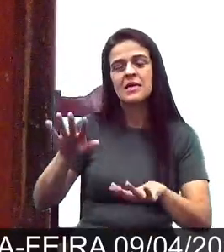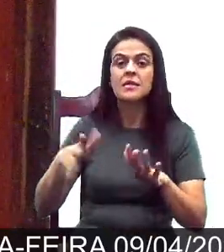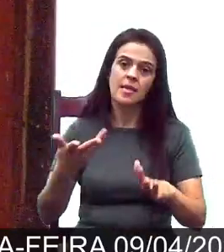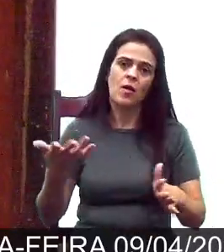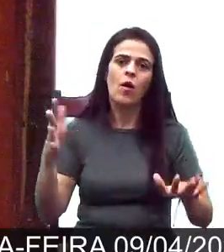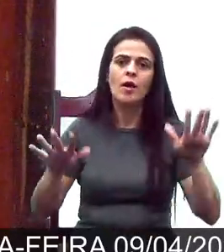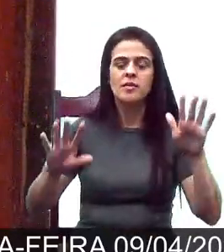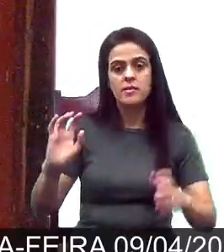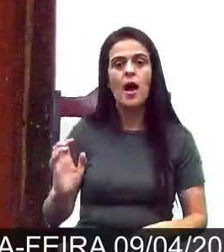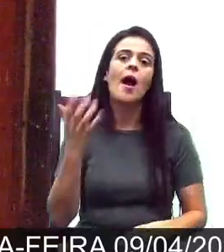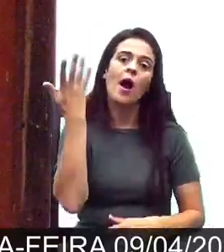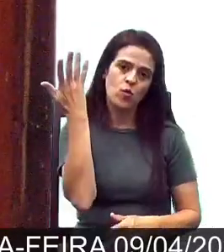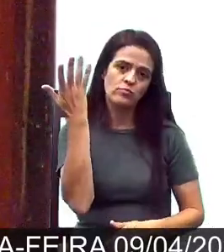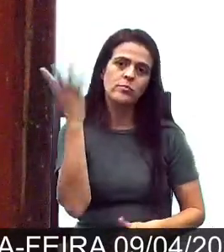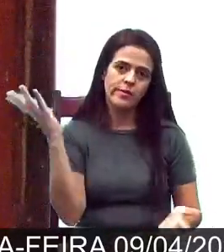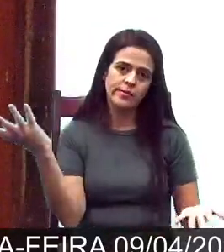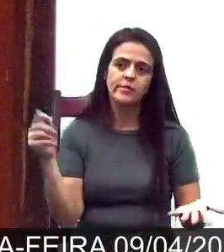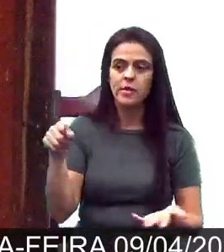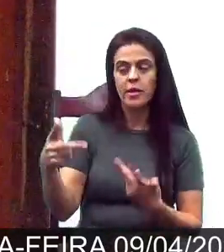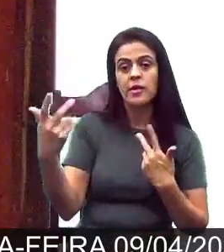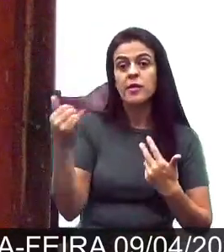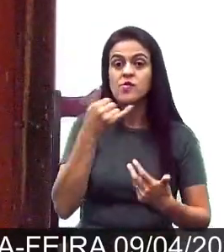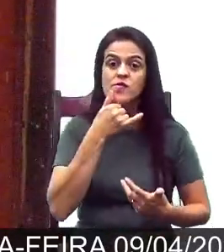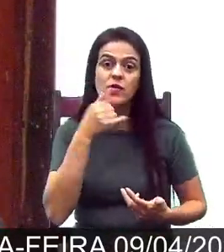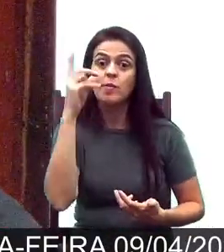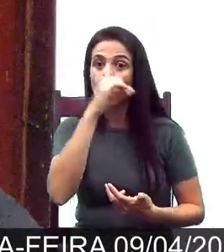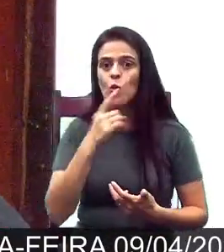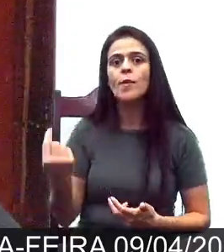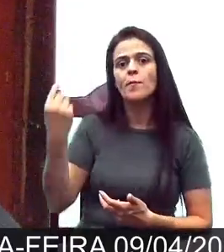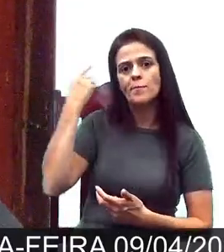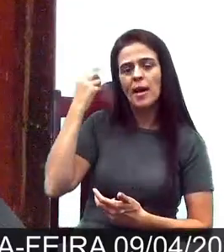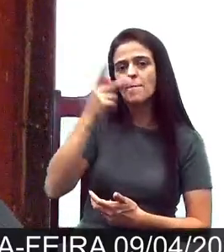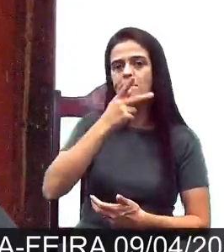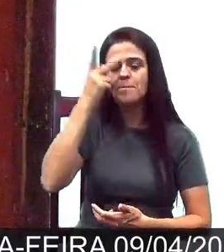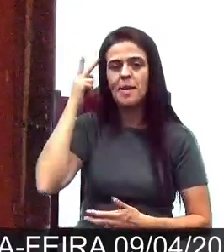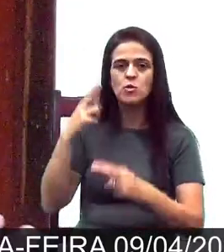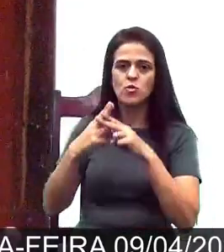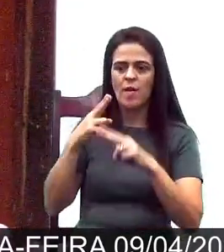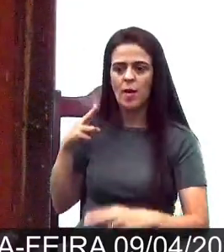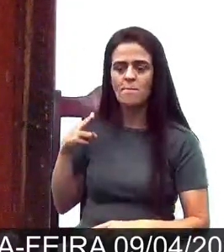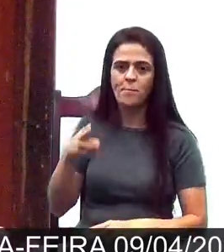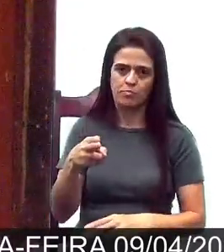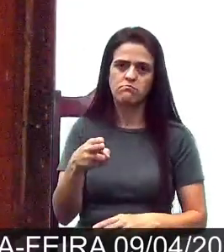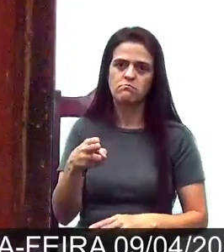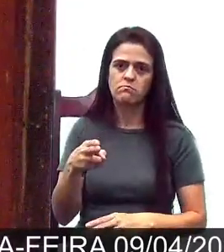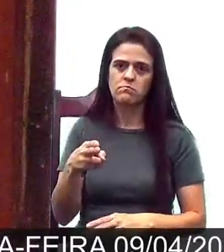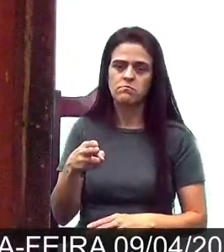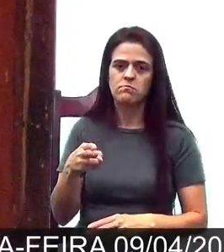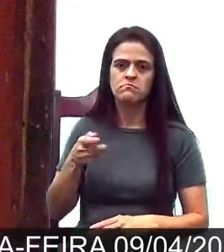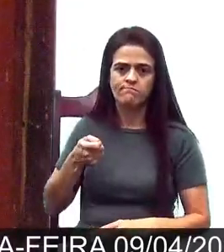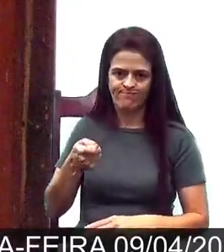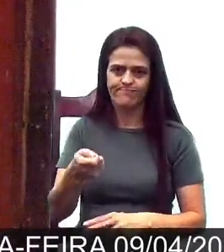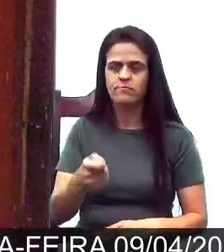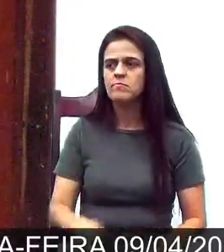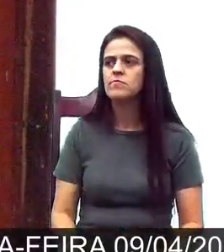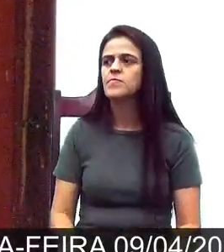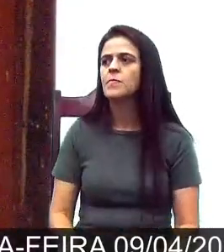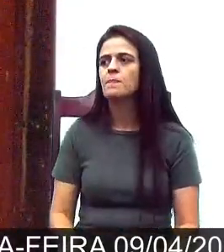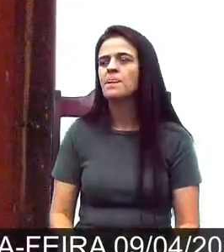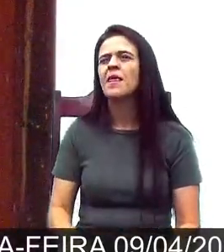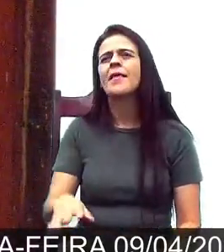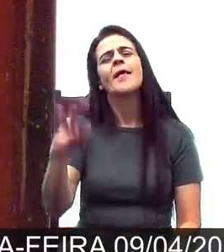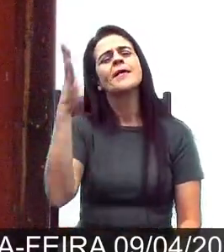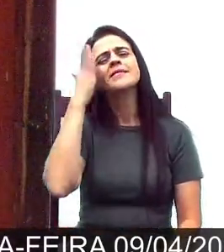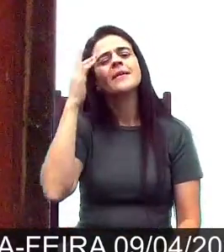aí pode acontecer o que aconteceu, infelizmente, no domingo passado. E há umas coisas boas da gente lembrar, presidente. Eu